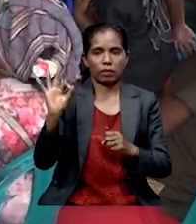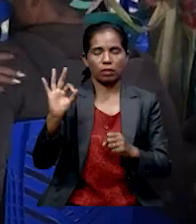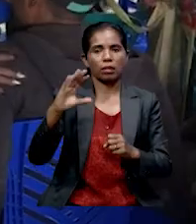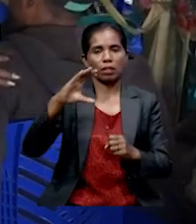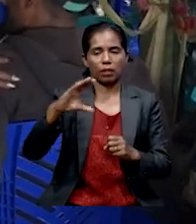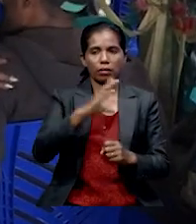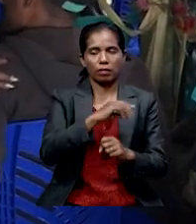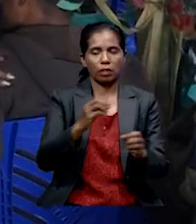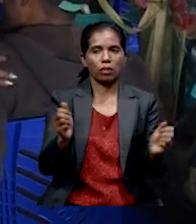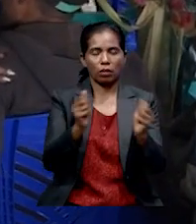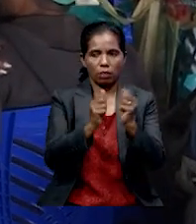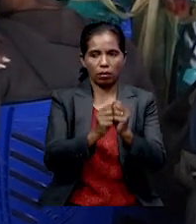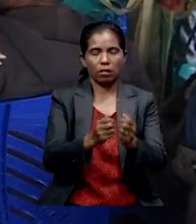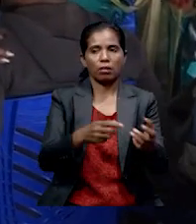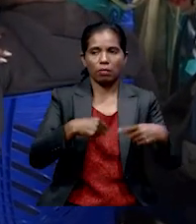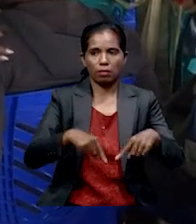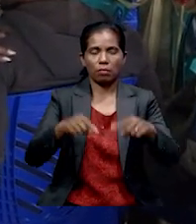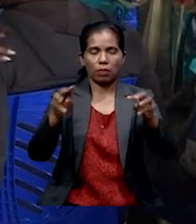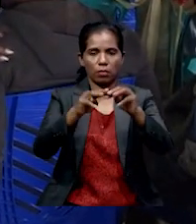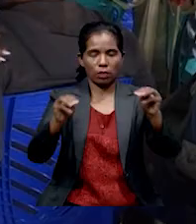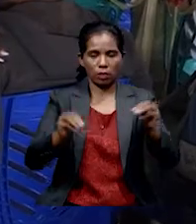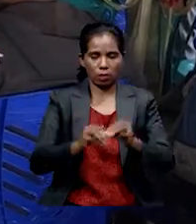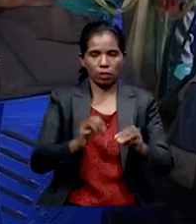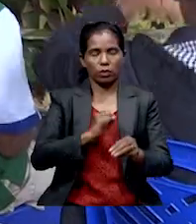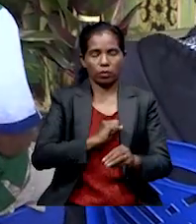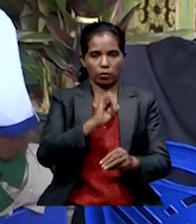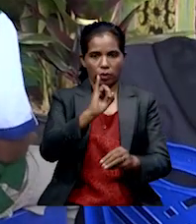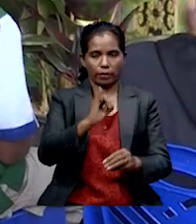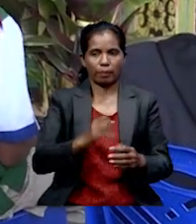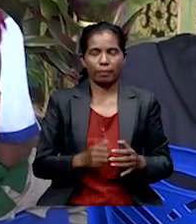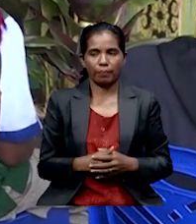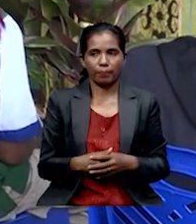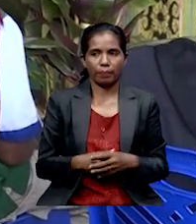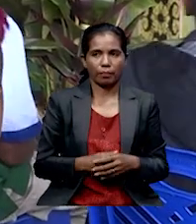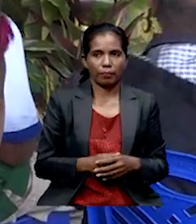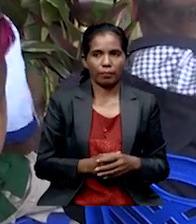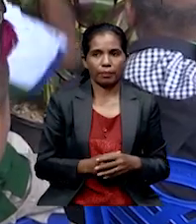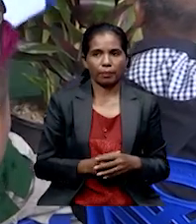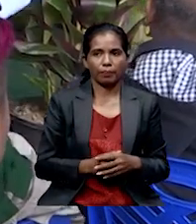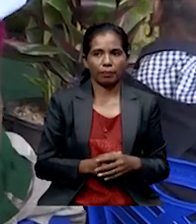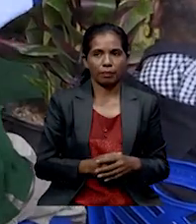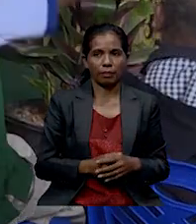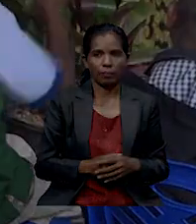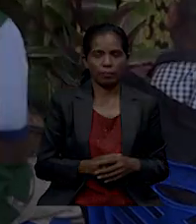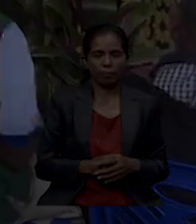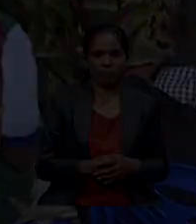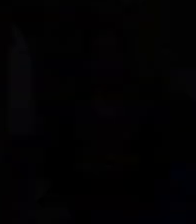de Lai, ho comitiva Hagatliu ba municipio Covalima. Zimi Fernandes, Zviel da Costa, GMN.